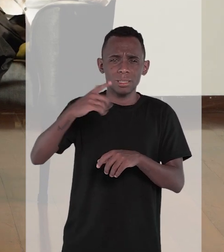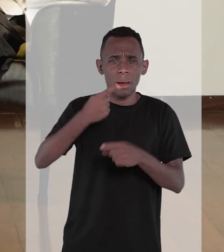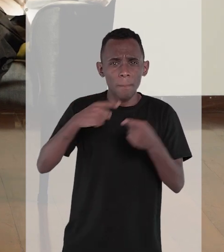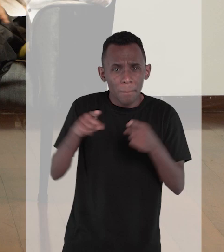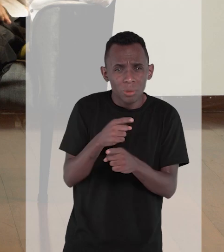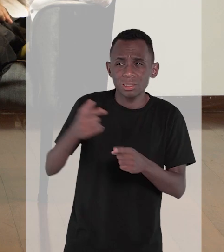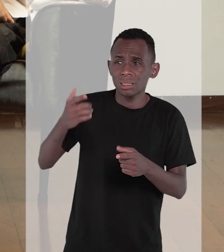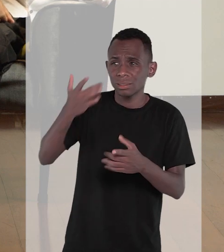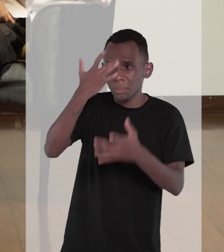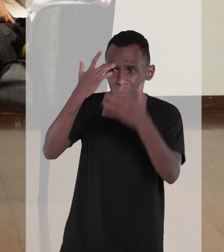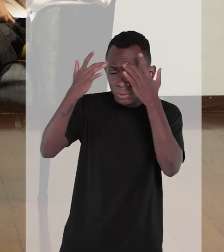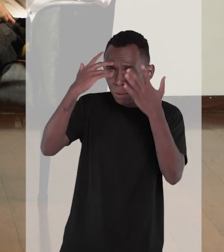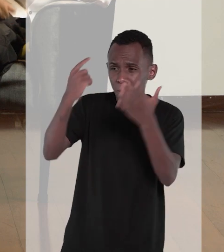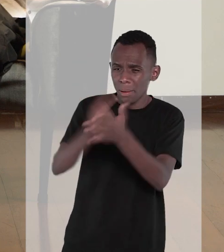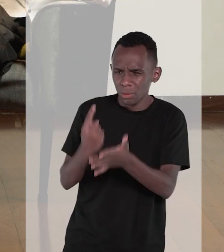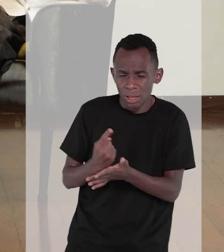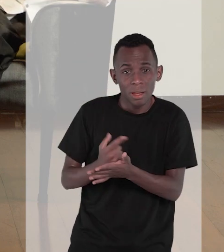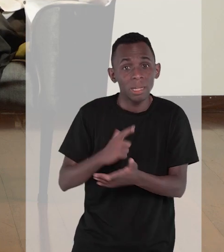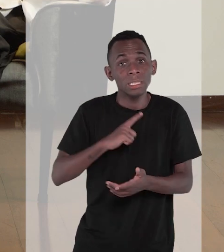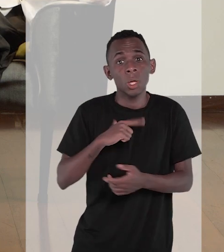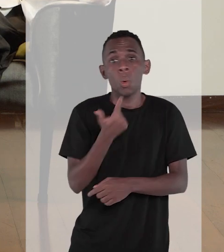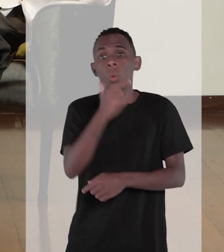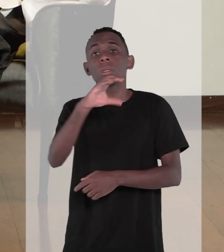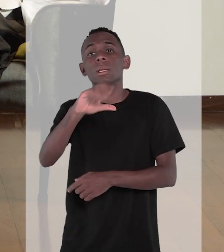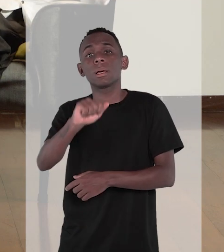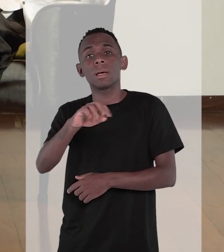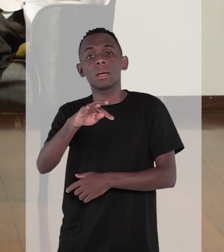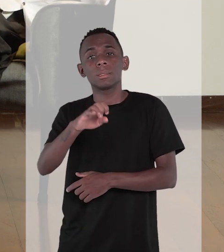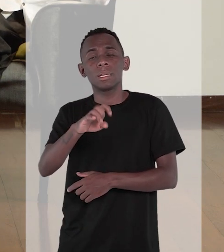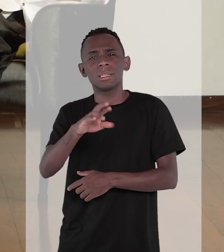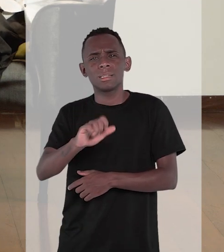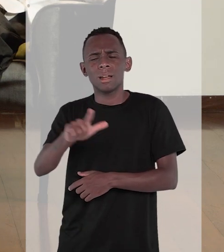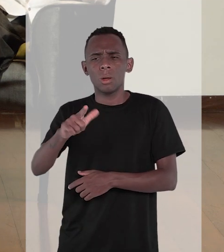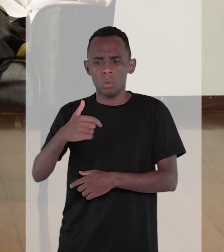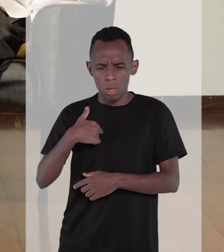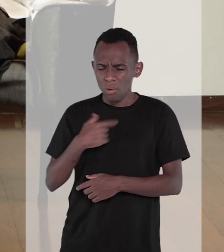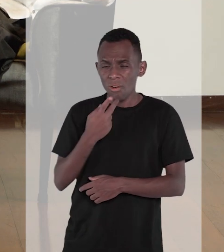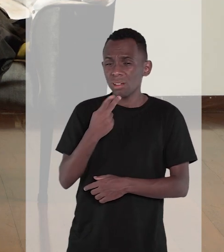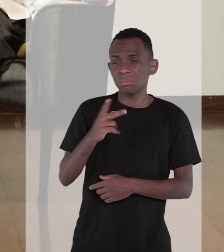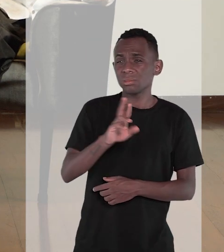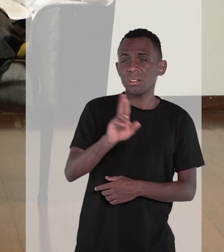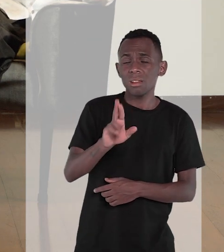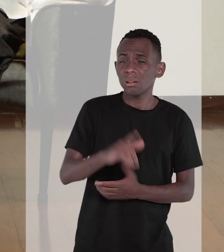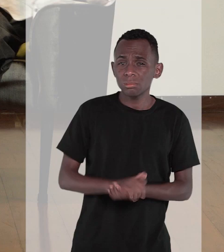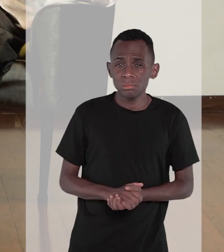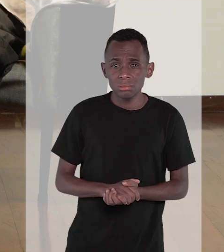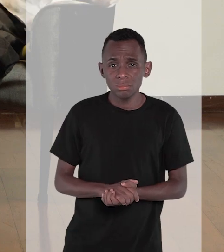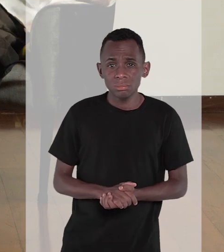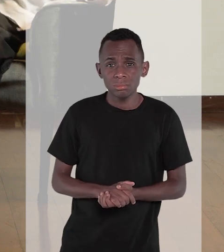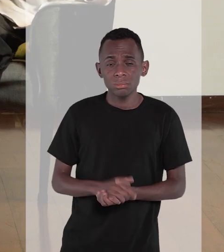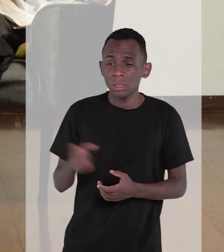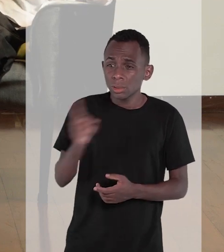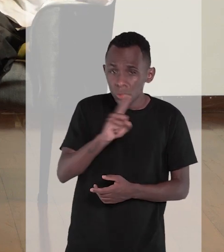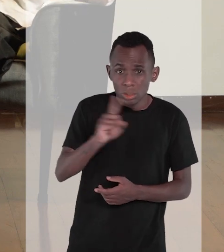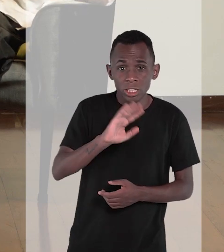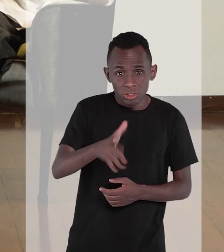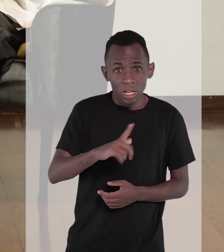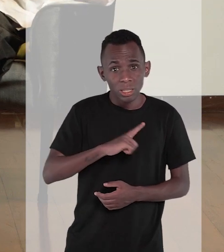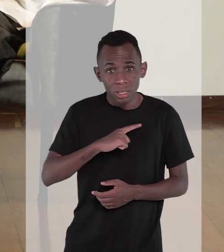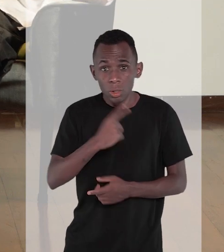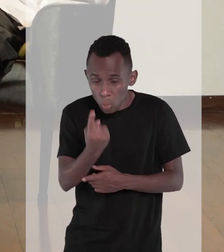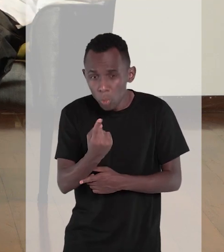Zélia, teremos outra Catedral? Eu dizia, não. Aí ficava aquele silêncio. Não. Já tem Catedral, por que você quer outra